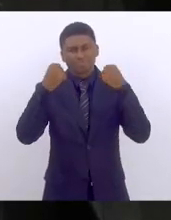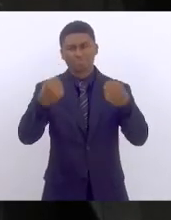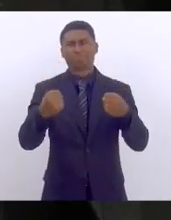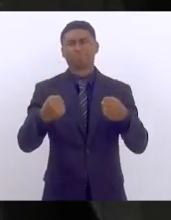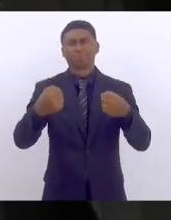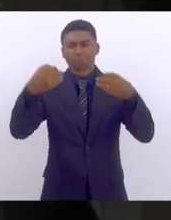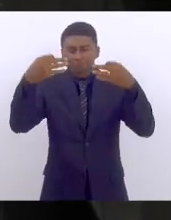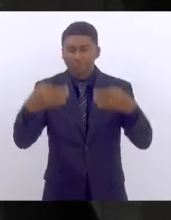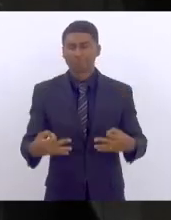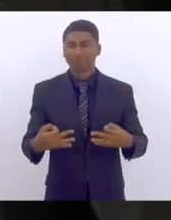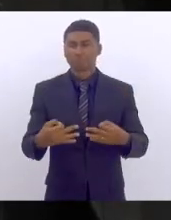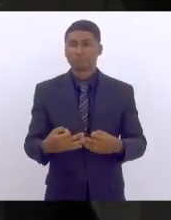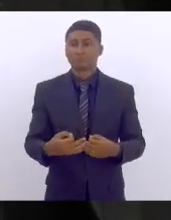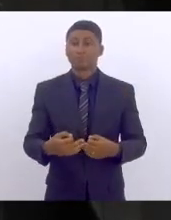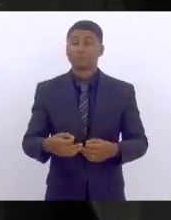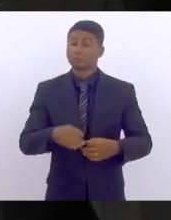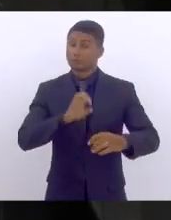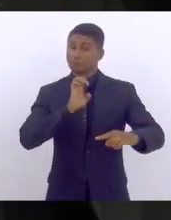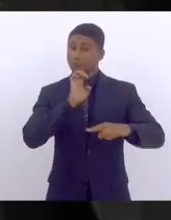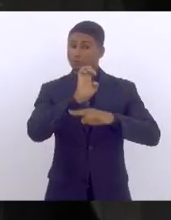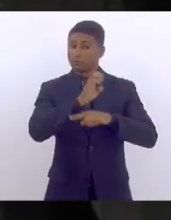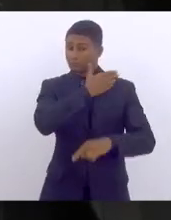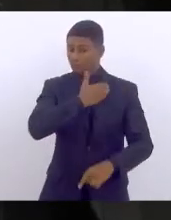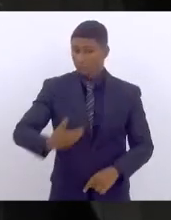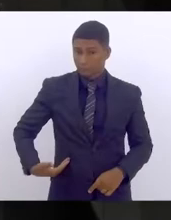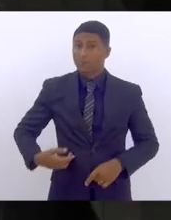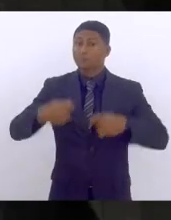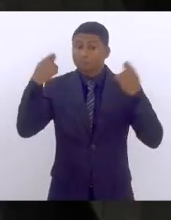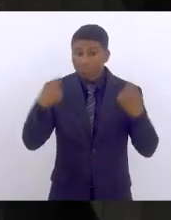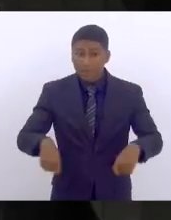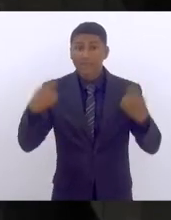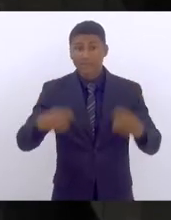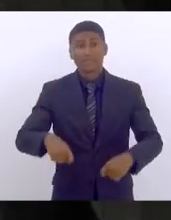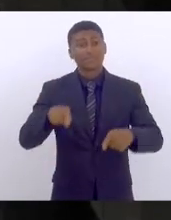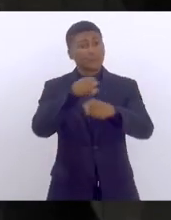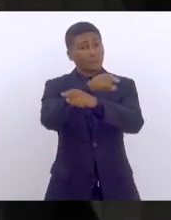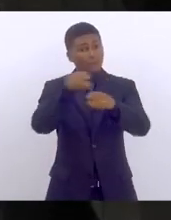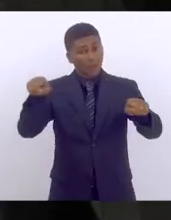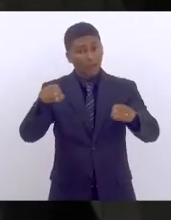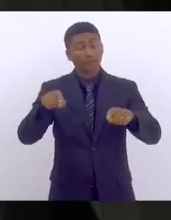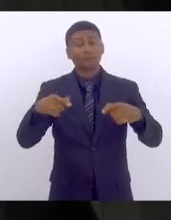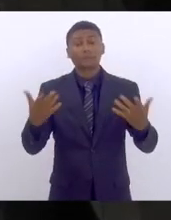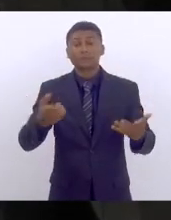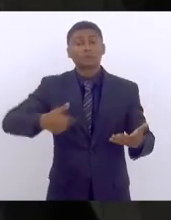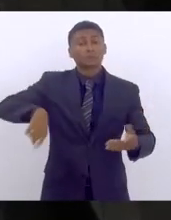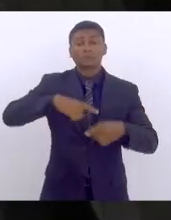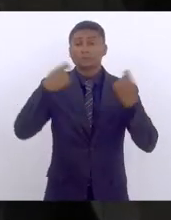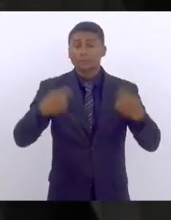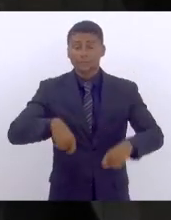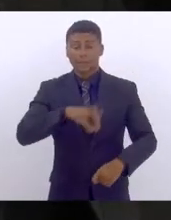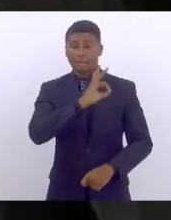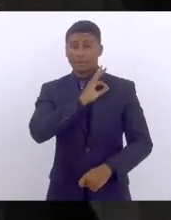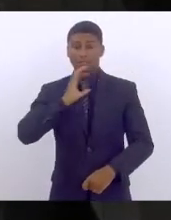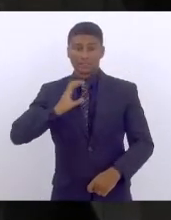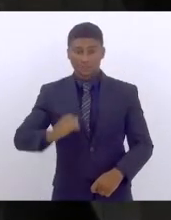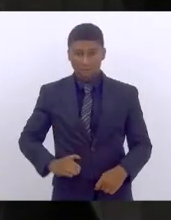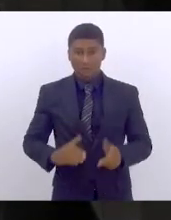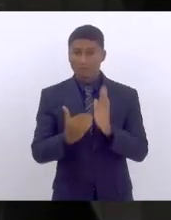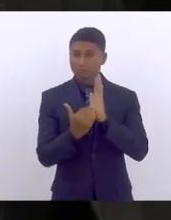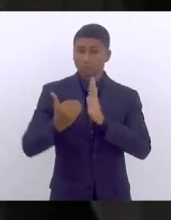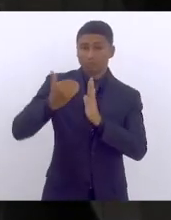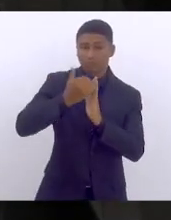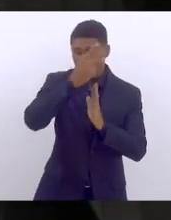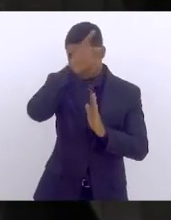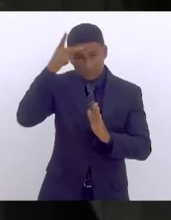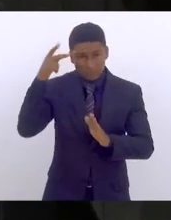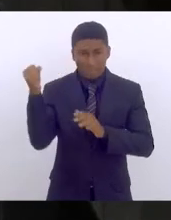jus, e, por outro lado, o Estado precisa de vocês. Nós precisamos ampliar o efetivo da Polícia Civil, precisamos ampliar o